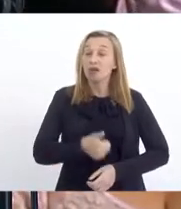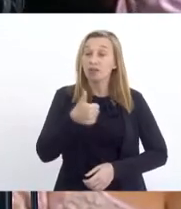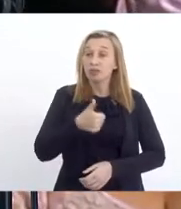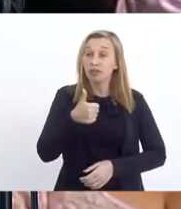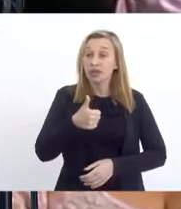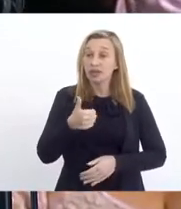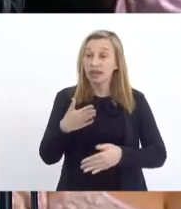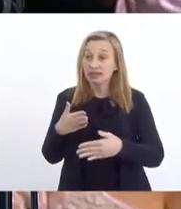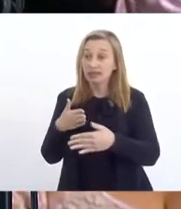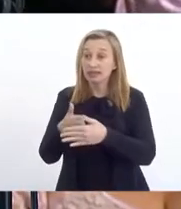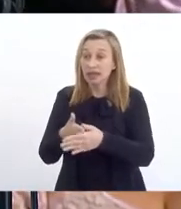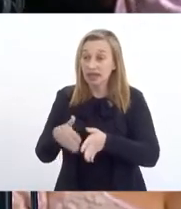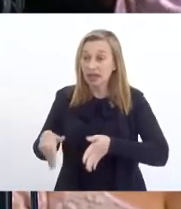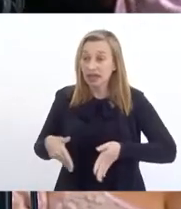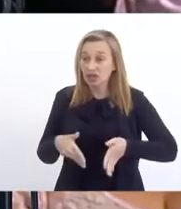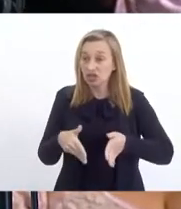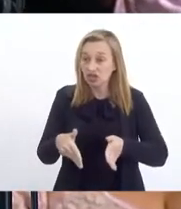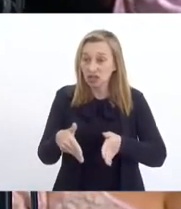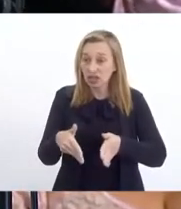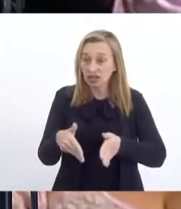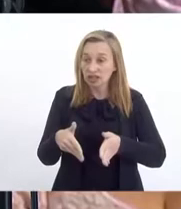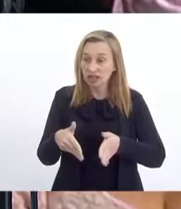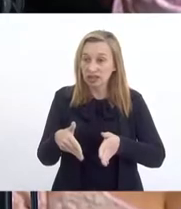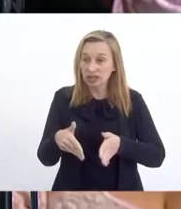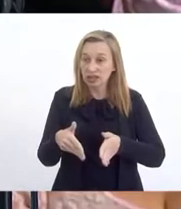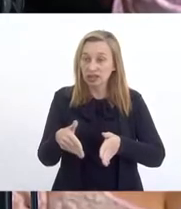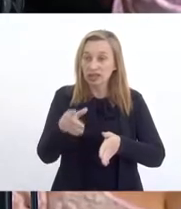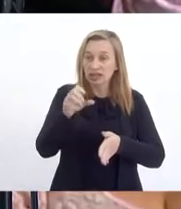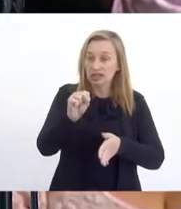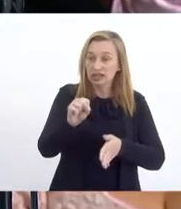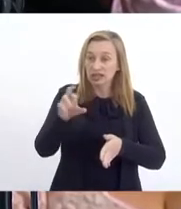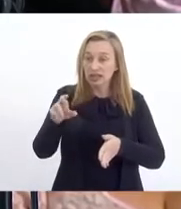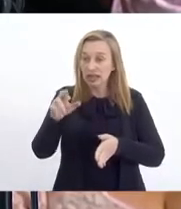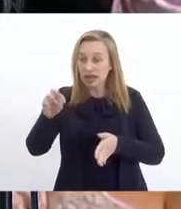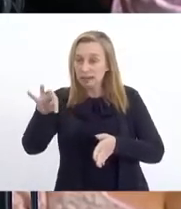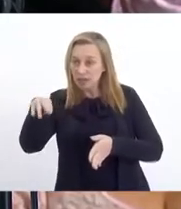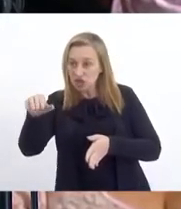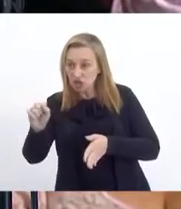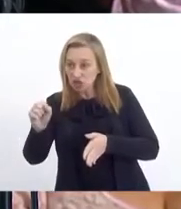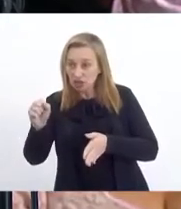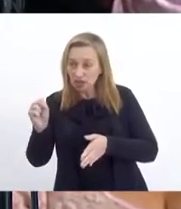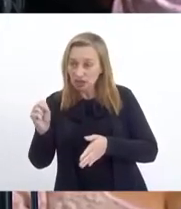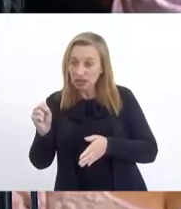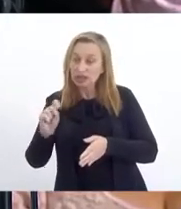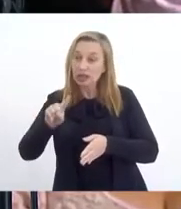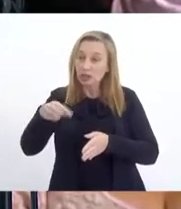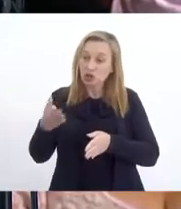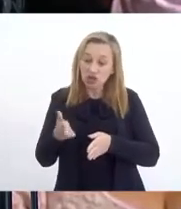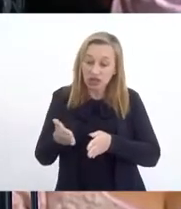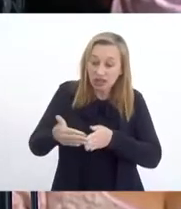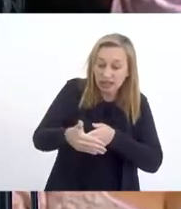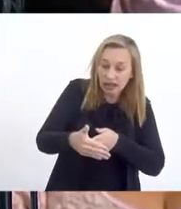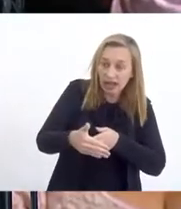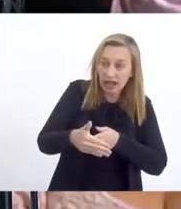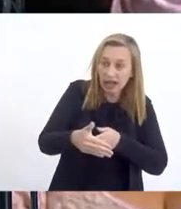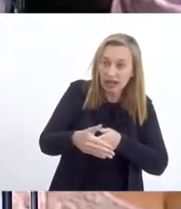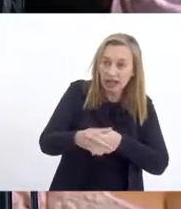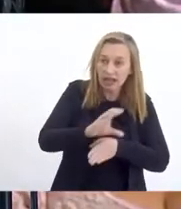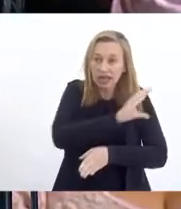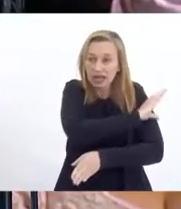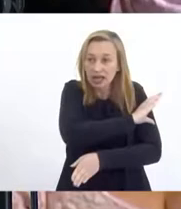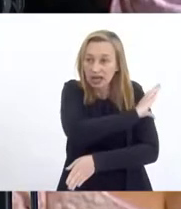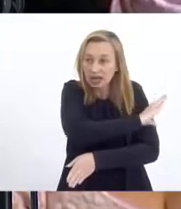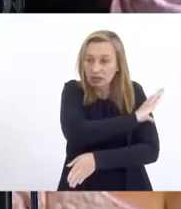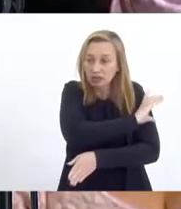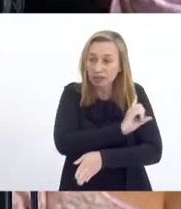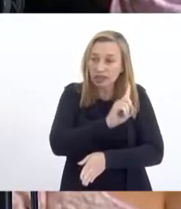só ia até a estrada do Ceramista, parava ali, depois tinha que entrar em Campos para pegar a BR-356. Eu falei, governador, pelo amor de Deus, isso